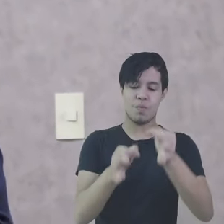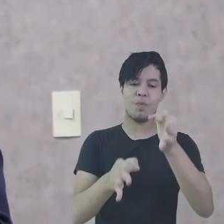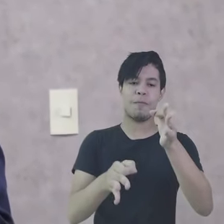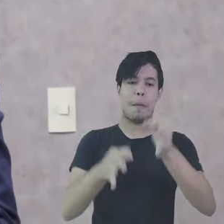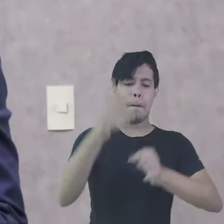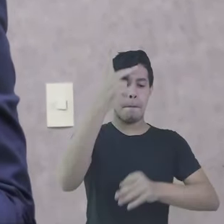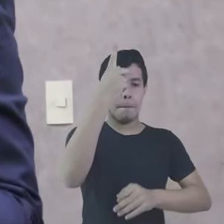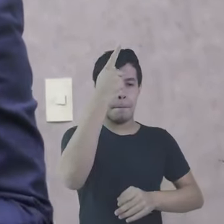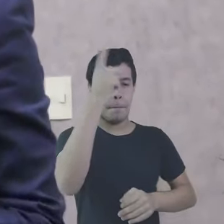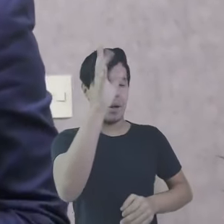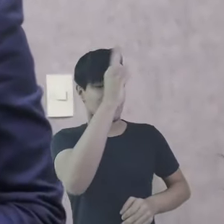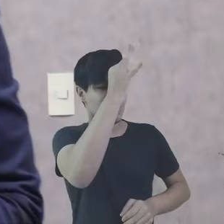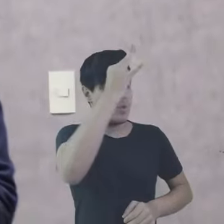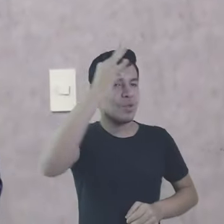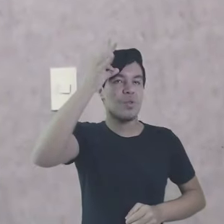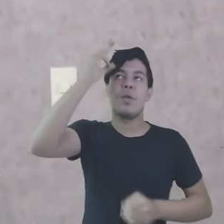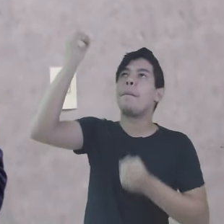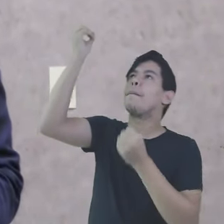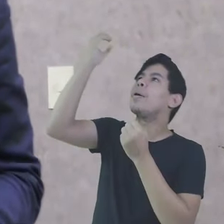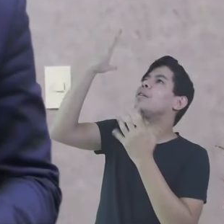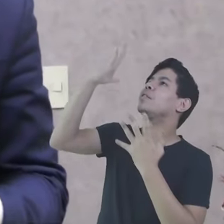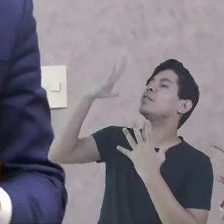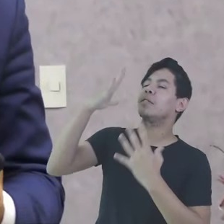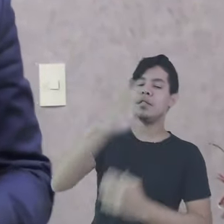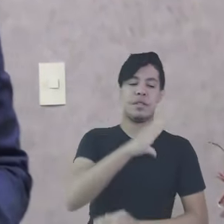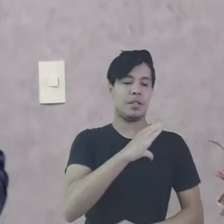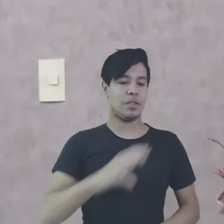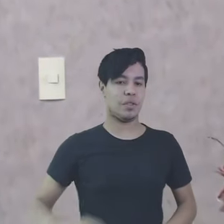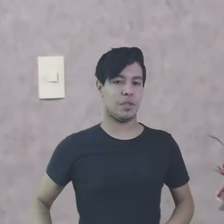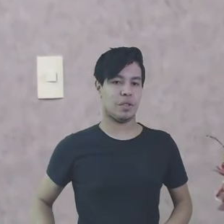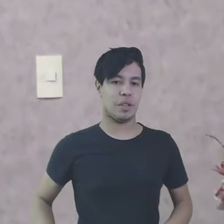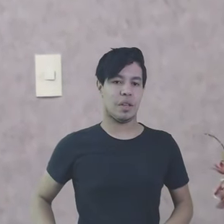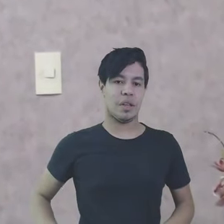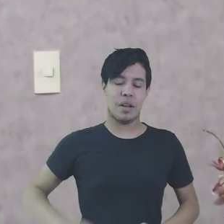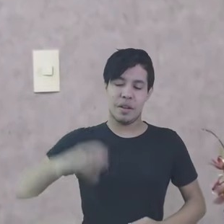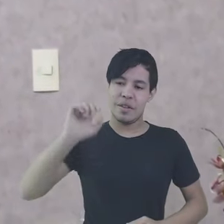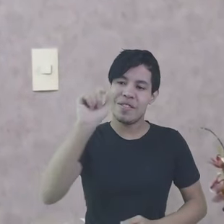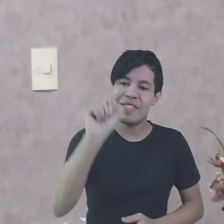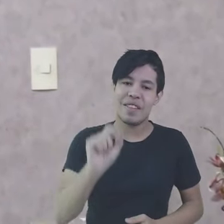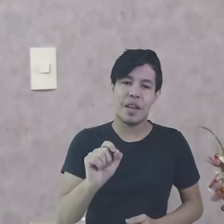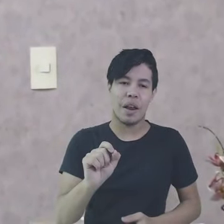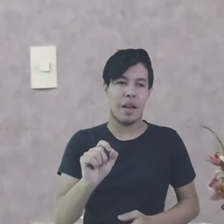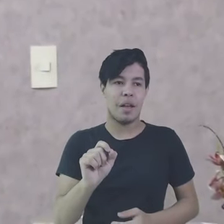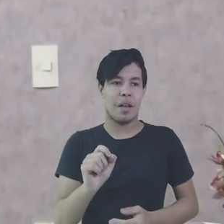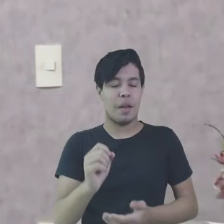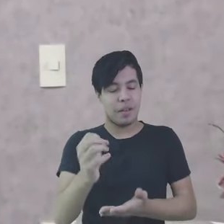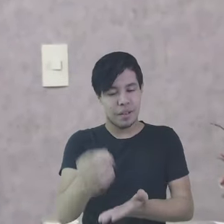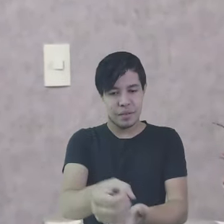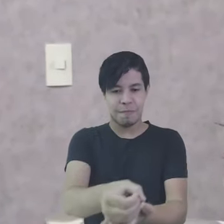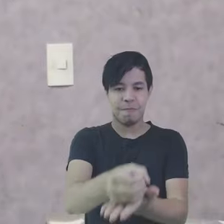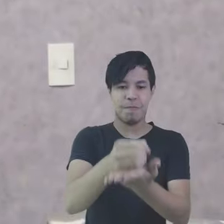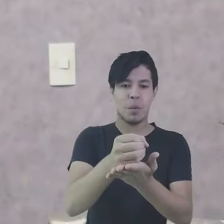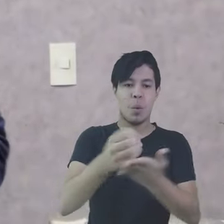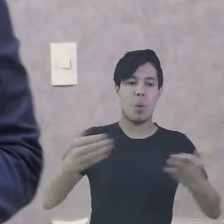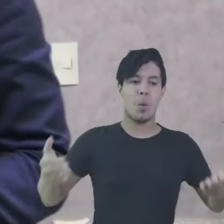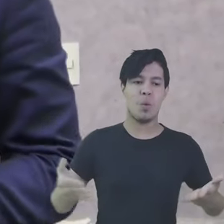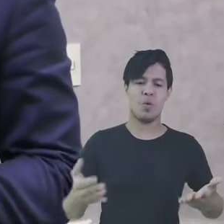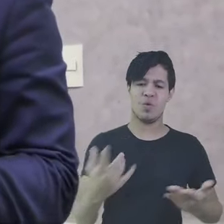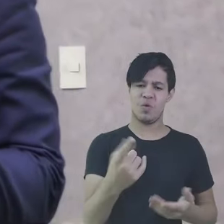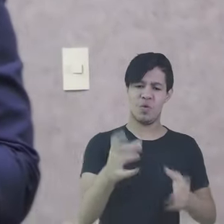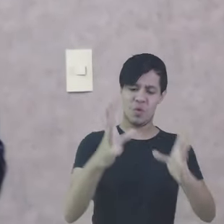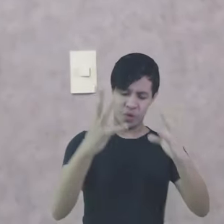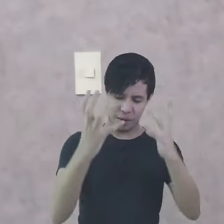para aqueles que são inocentes pela graça de Cristo, será só o método de salvação. Hoje você deseja aceitá-lo e